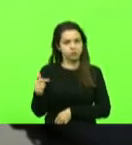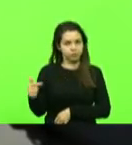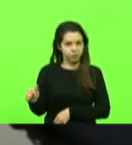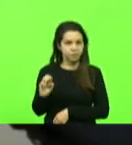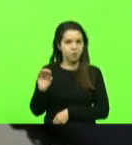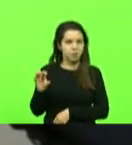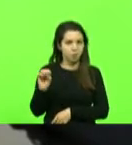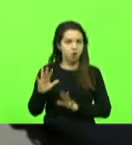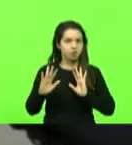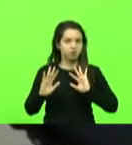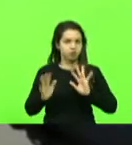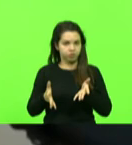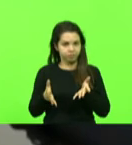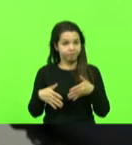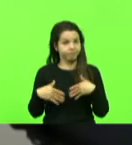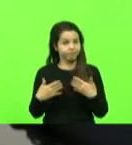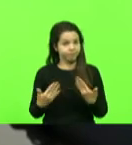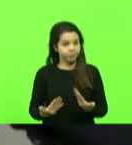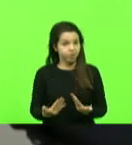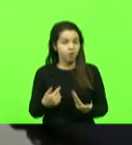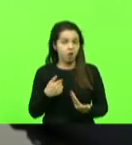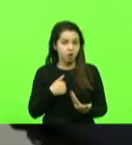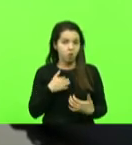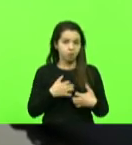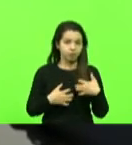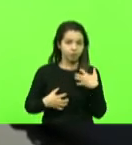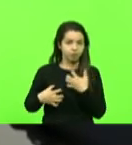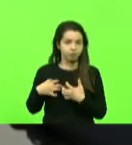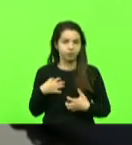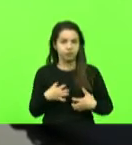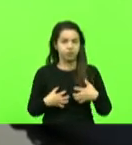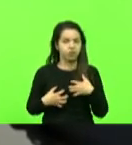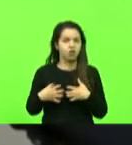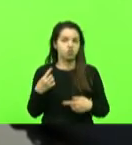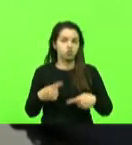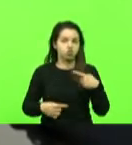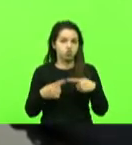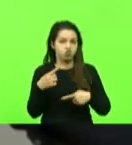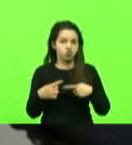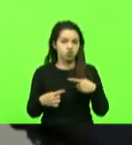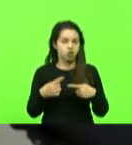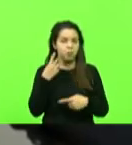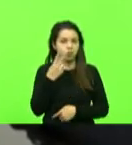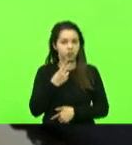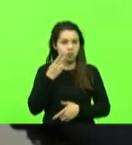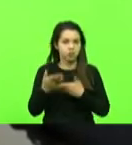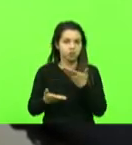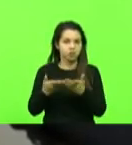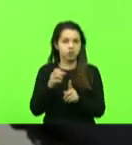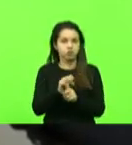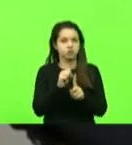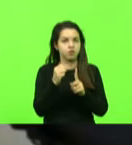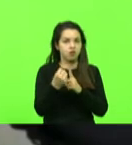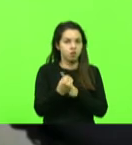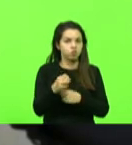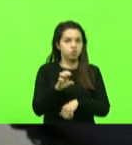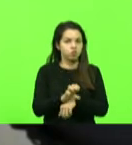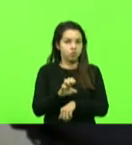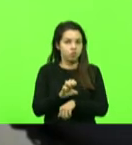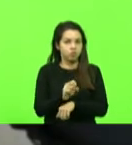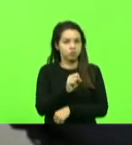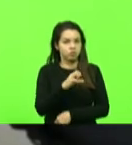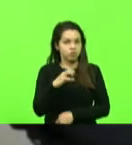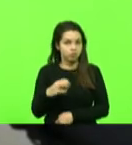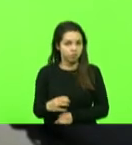mim fica bastante incômodo falar sobre a política de assistência social no estado de Santa Catarina sem a presença de